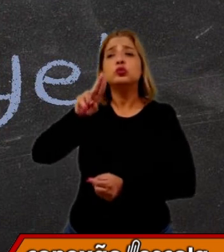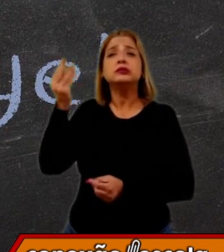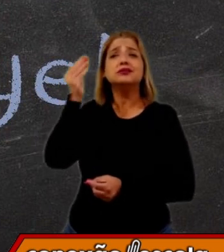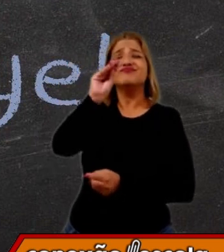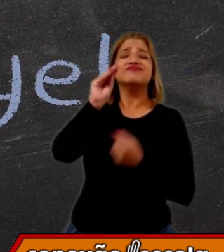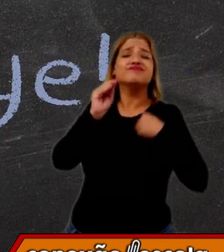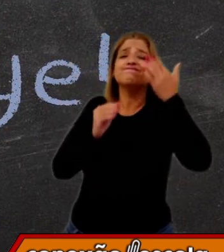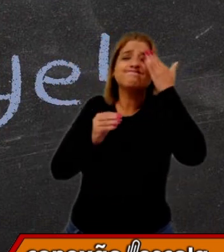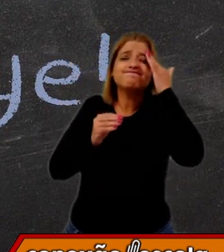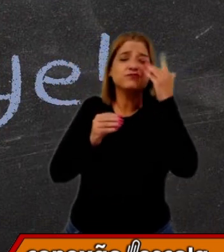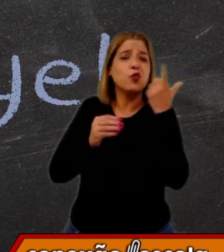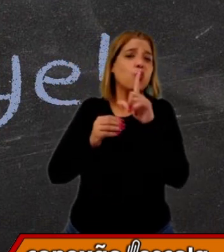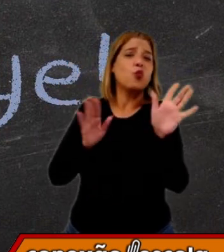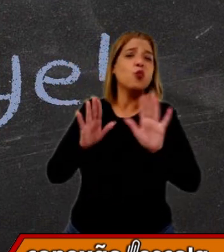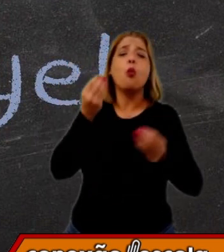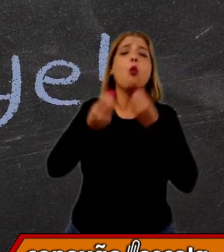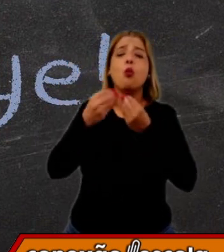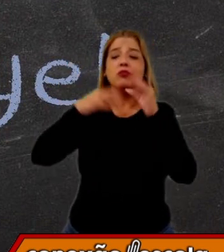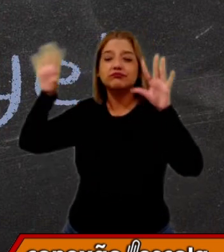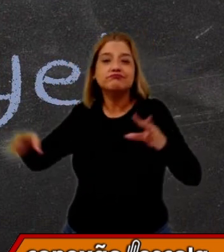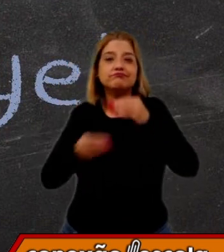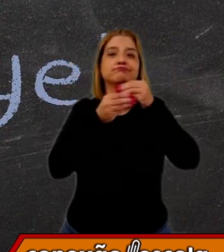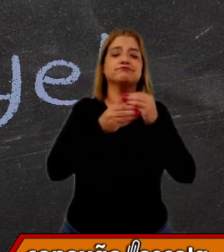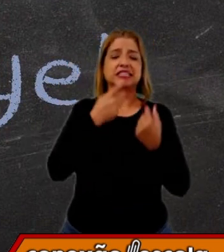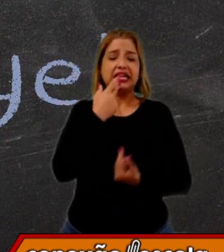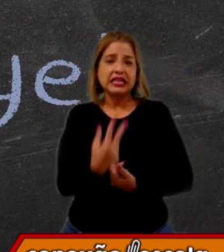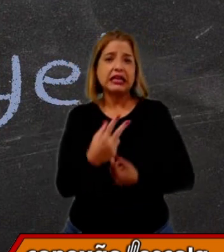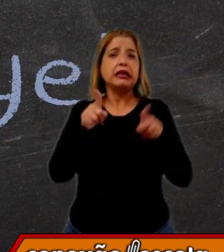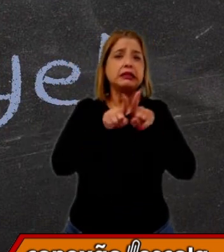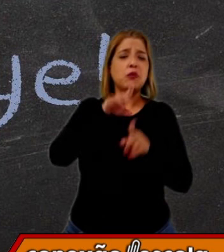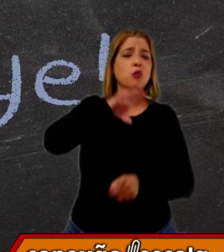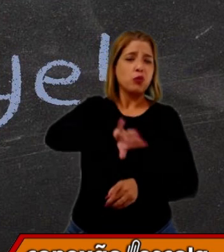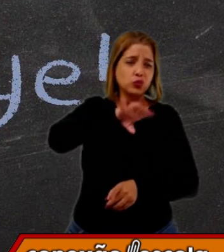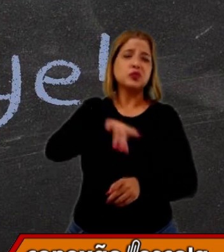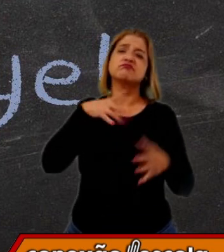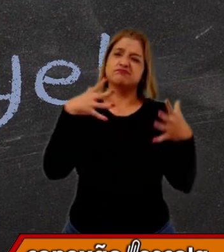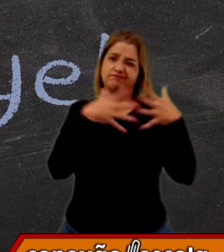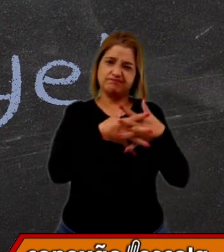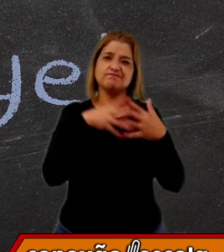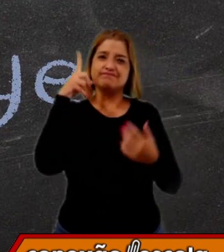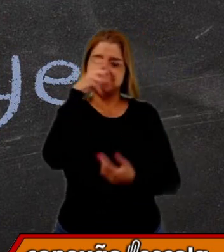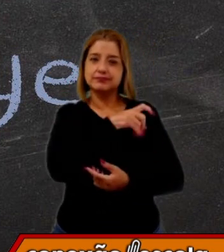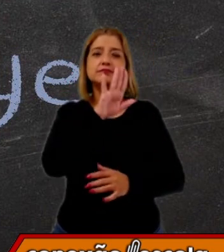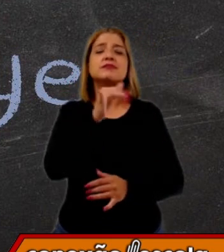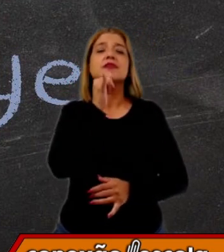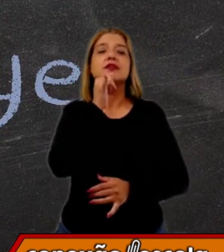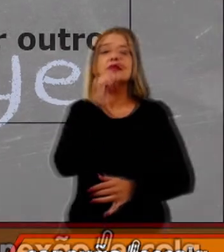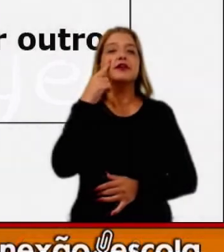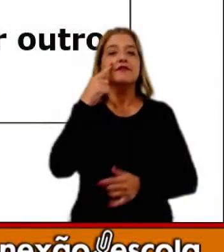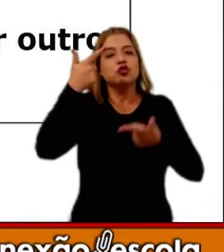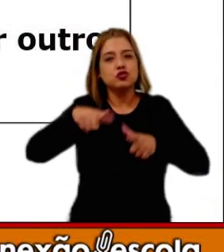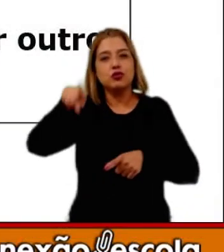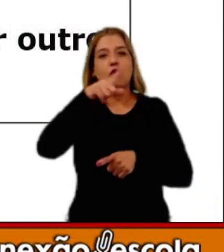entendendo ainda Como utilizar esses conectivos em inglês até mesmo em português eu estou um pouco confuso vamos para alguns exemplos para você